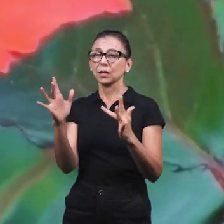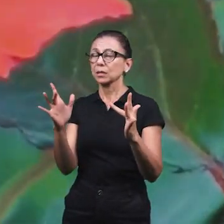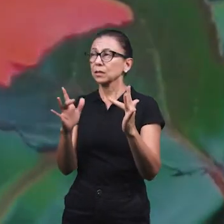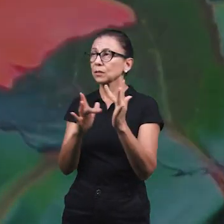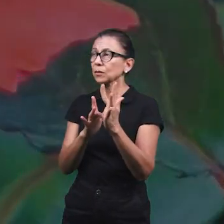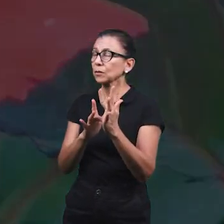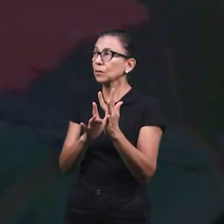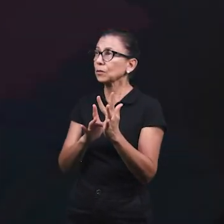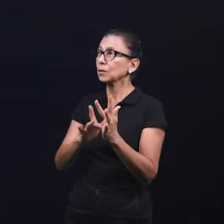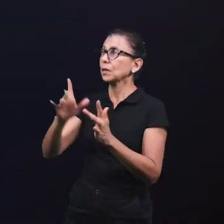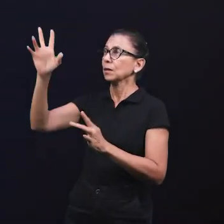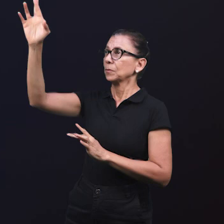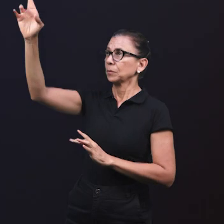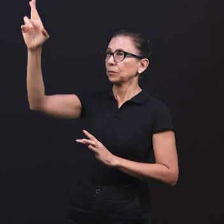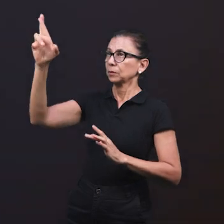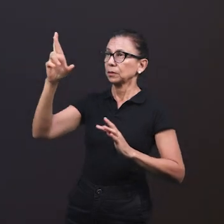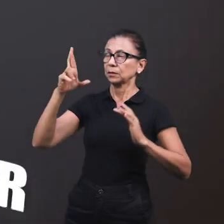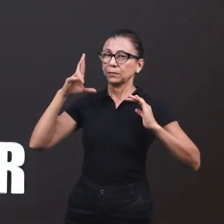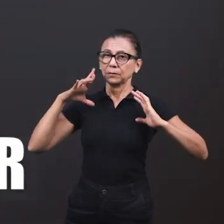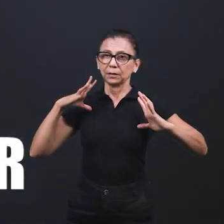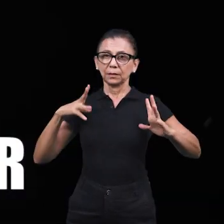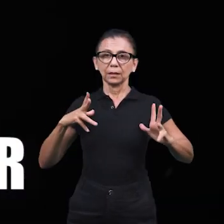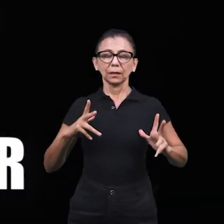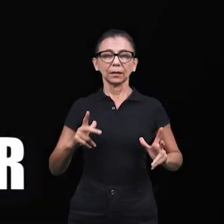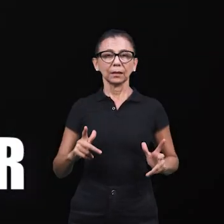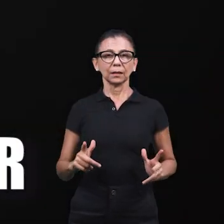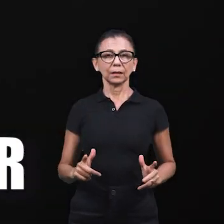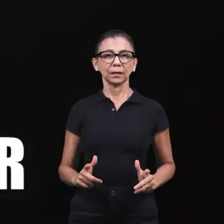remidor, ó, vem